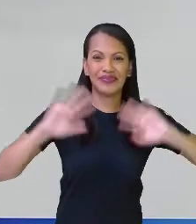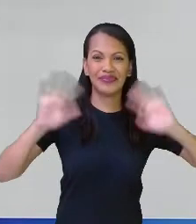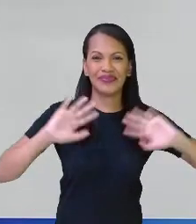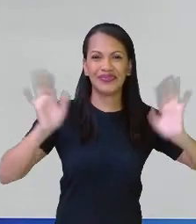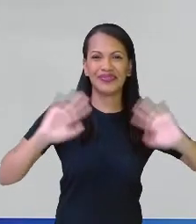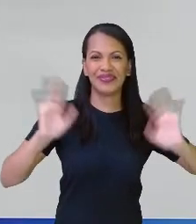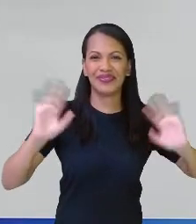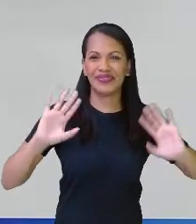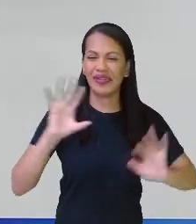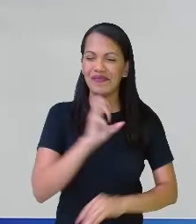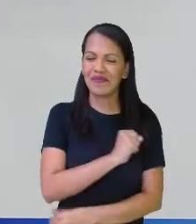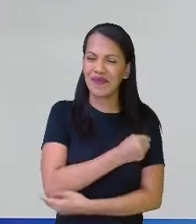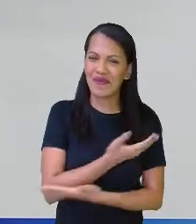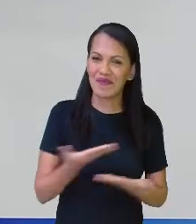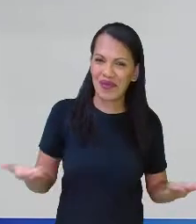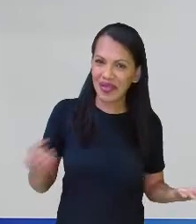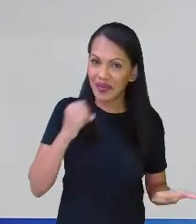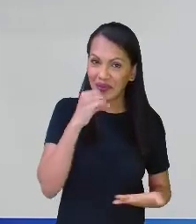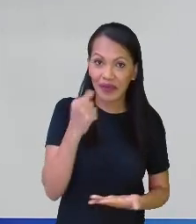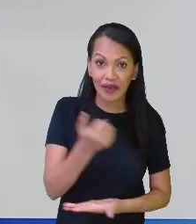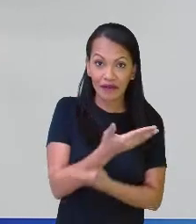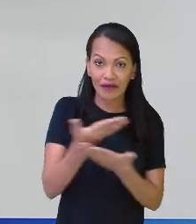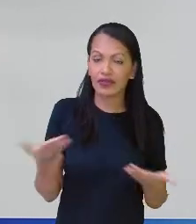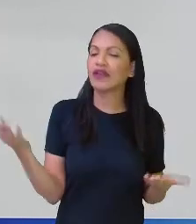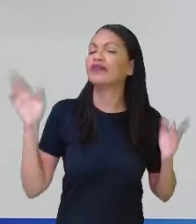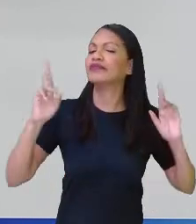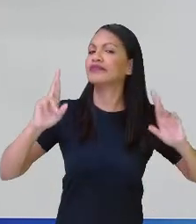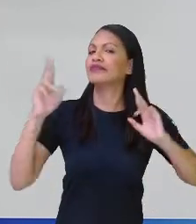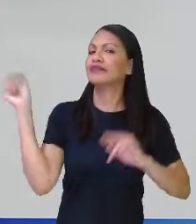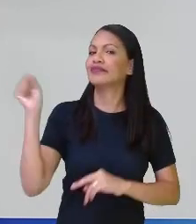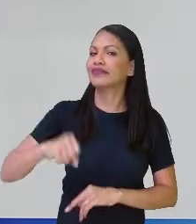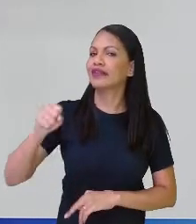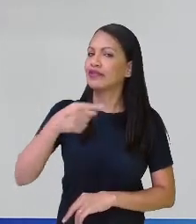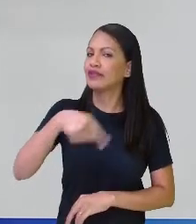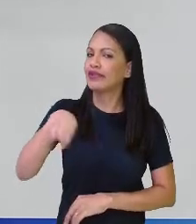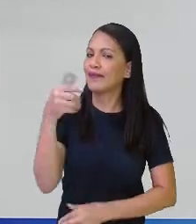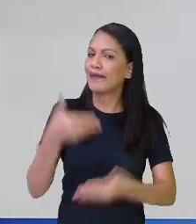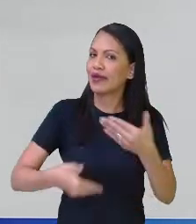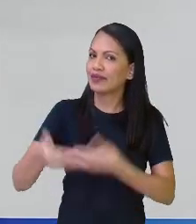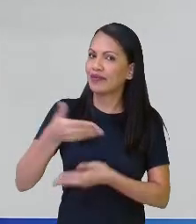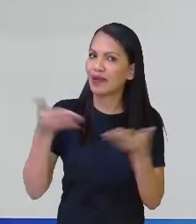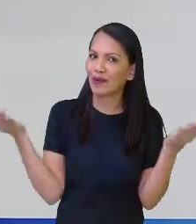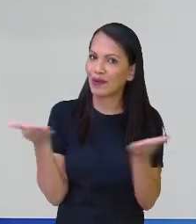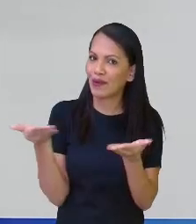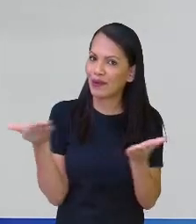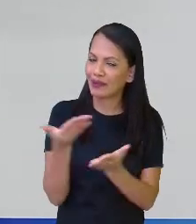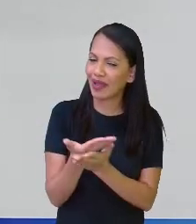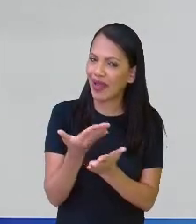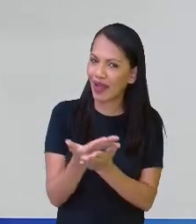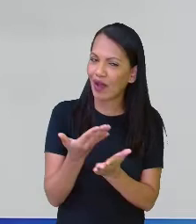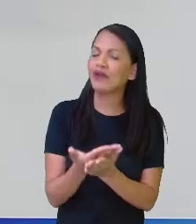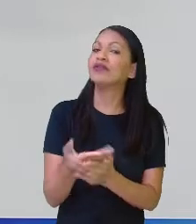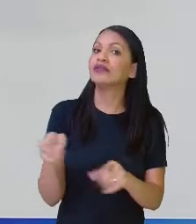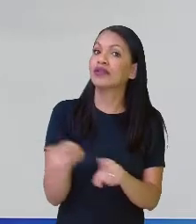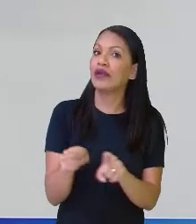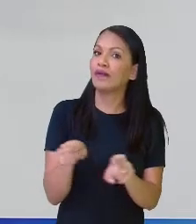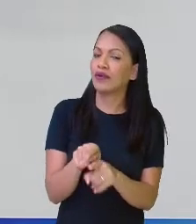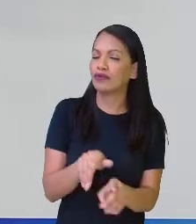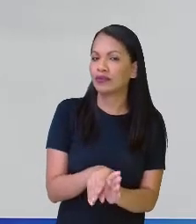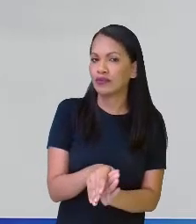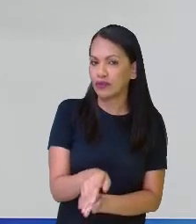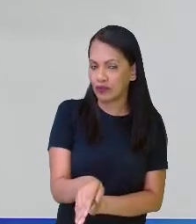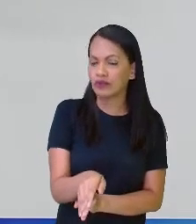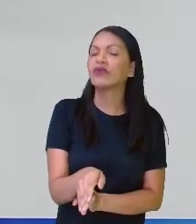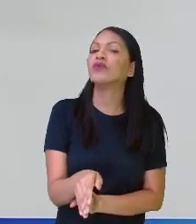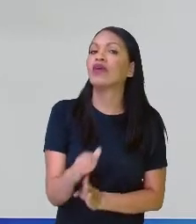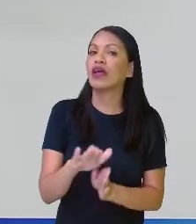Olá, meus amores! Tudo bem com vocês? Espero que sim. Vi que vocês participaram bastante hoje. Teve até sugestão de livro de